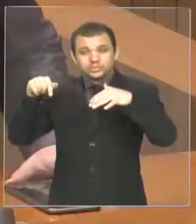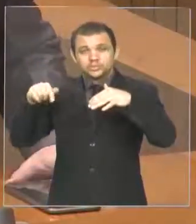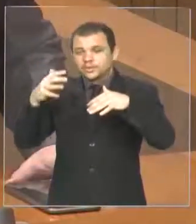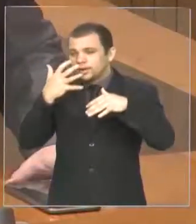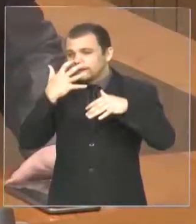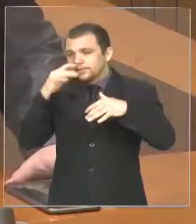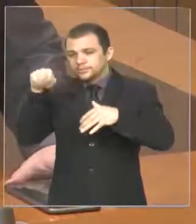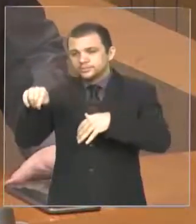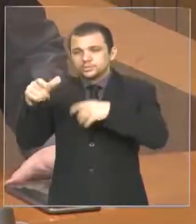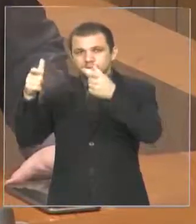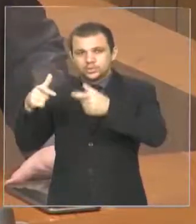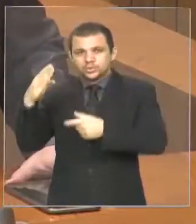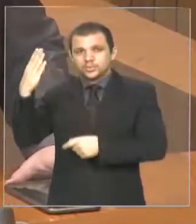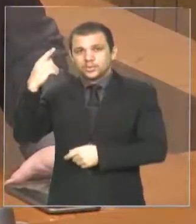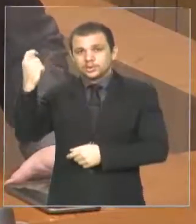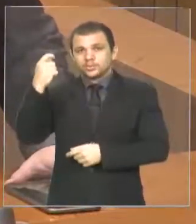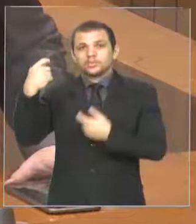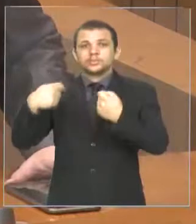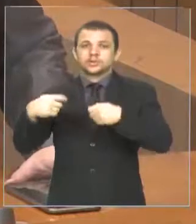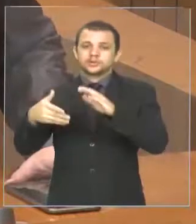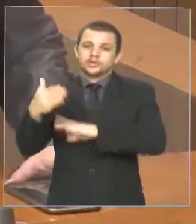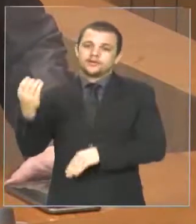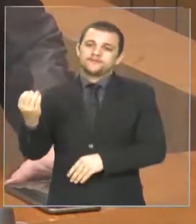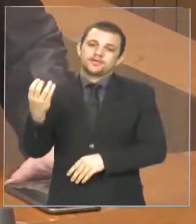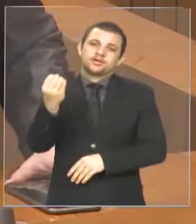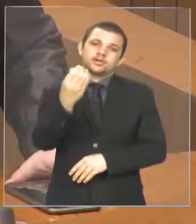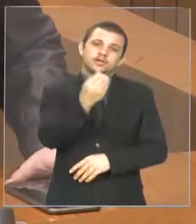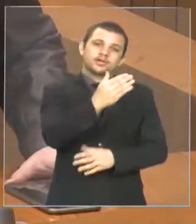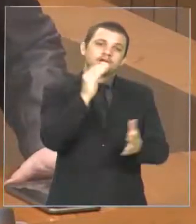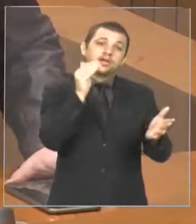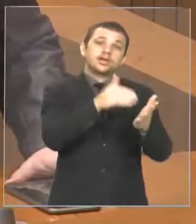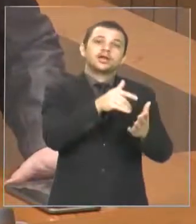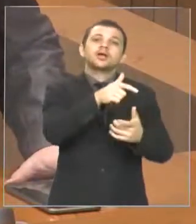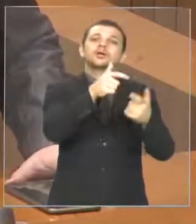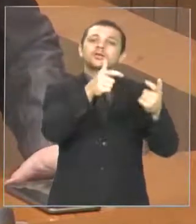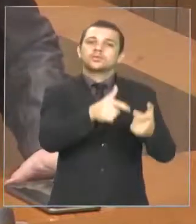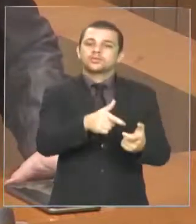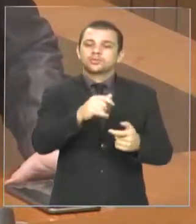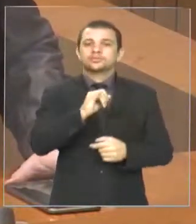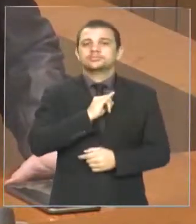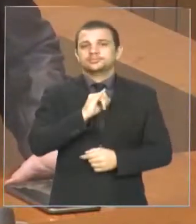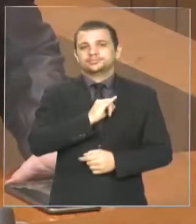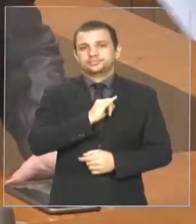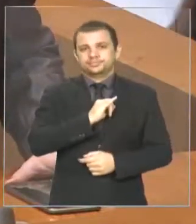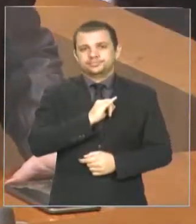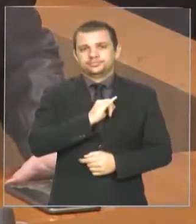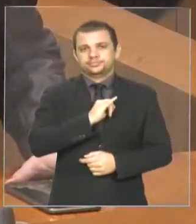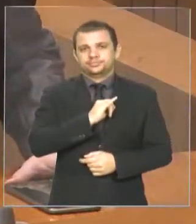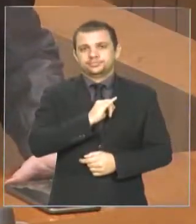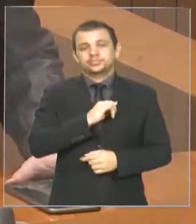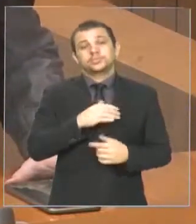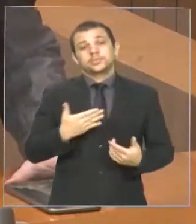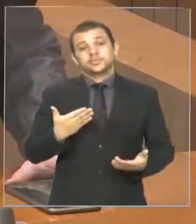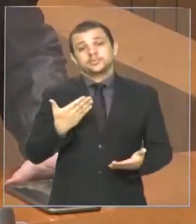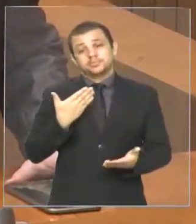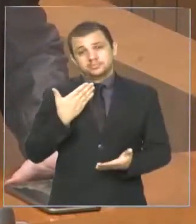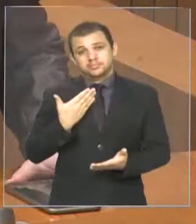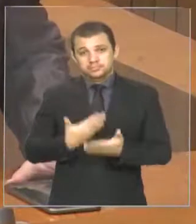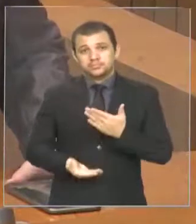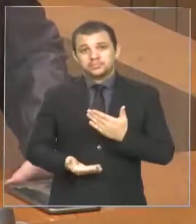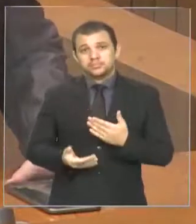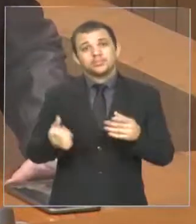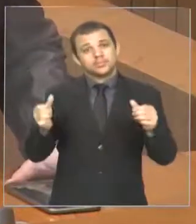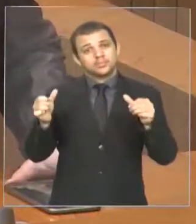ter que se deslocar até Imperatriz. Ou seja, prejudica a torcida, prejudica